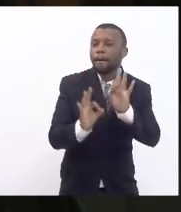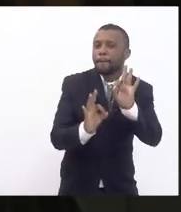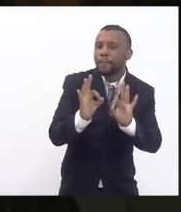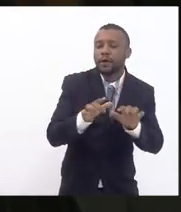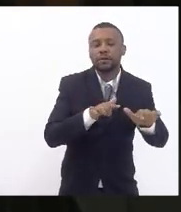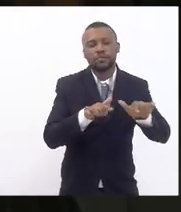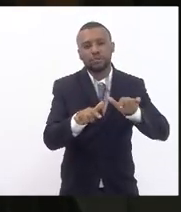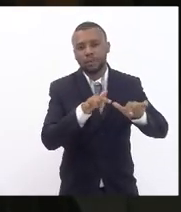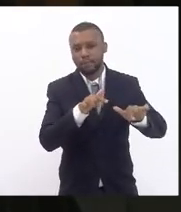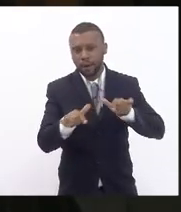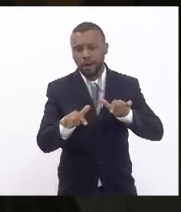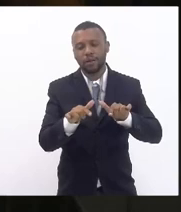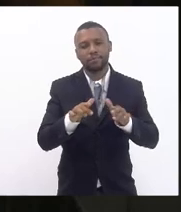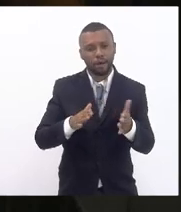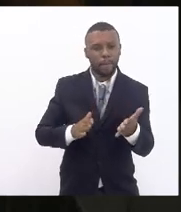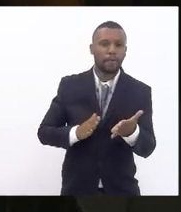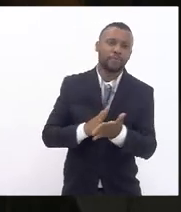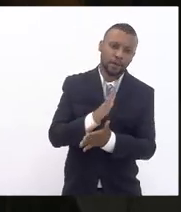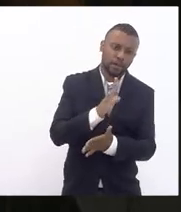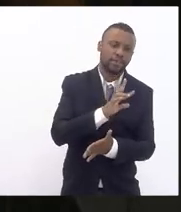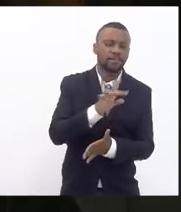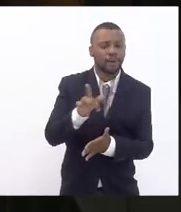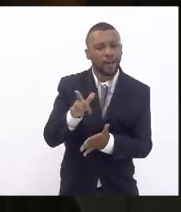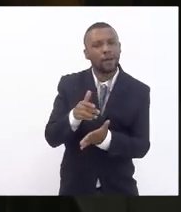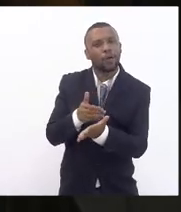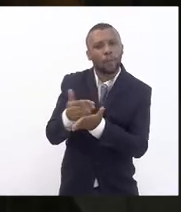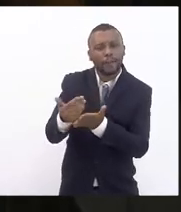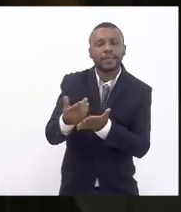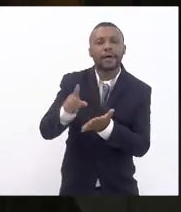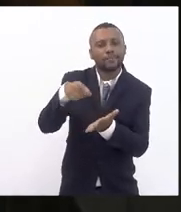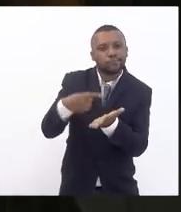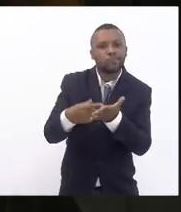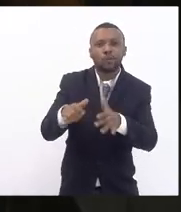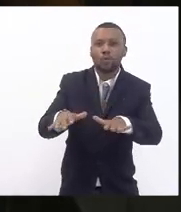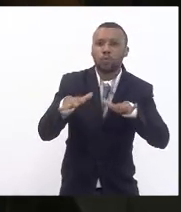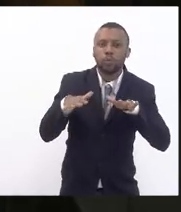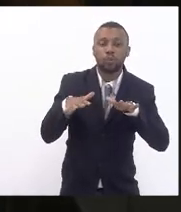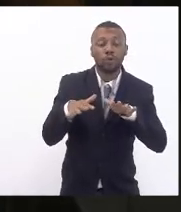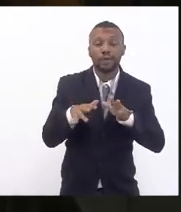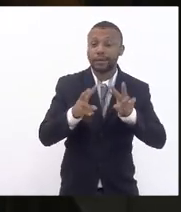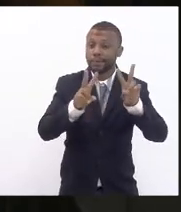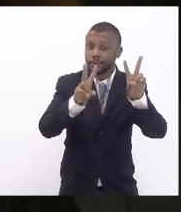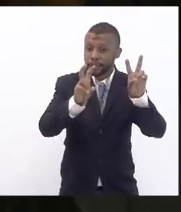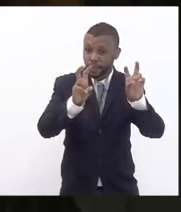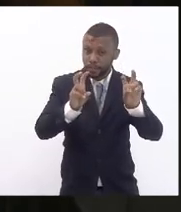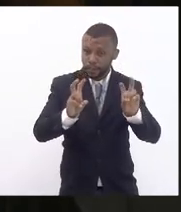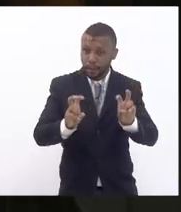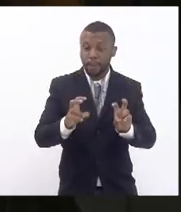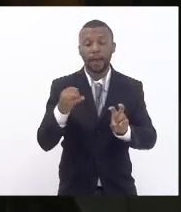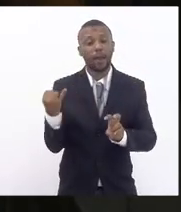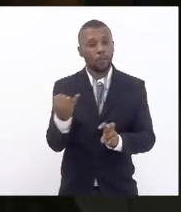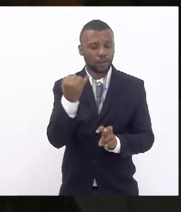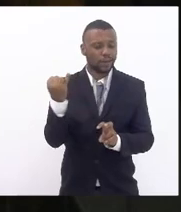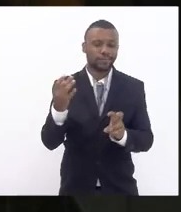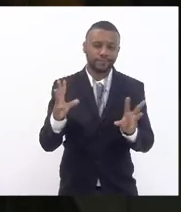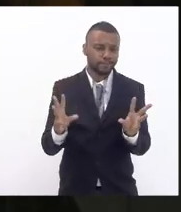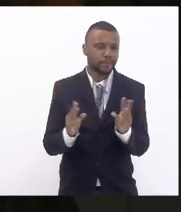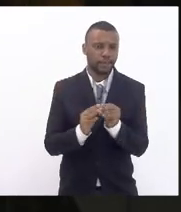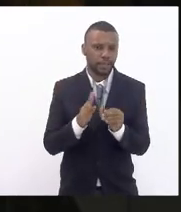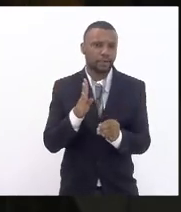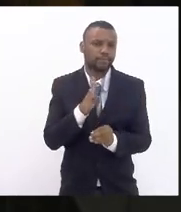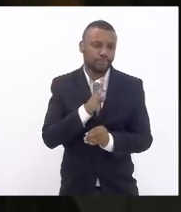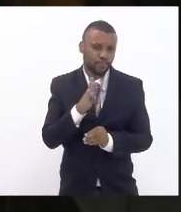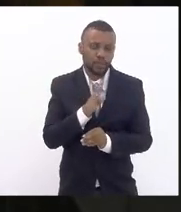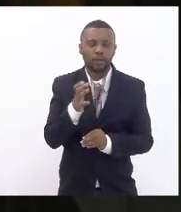começar a sequência de oitivas e de agendas de campo. Entre as pautas importantes, de maneira muito resumida, eu